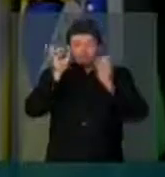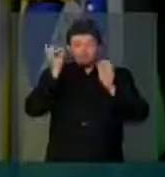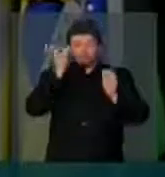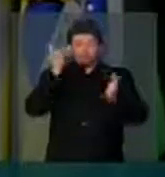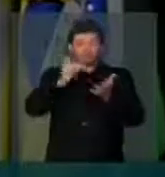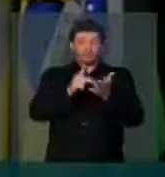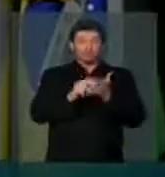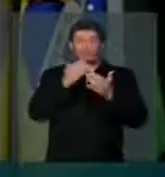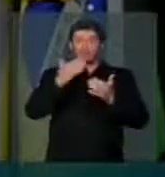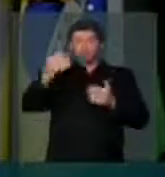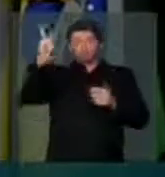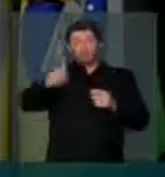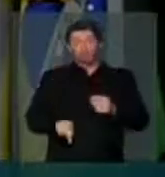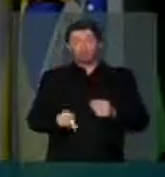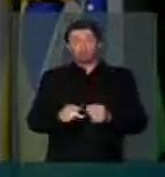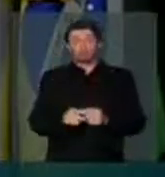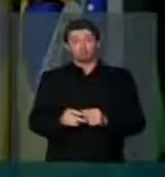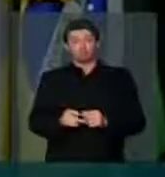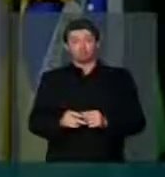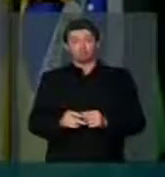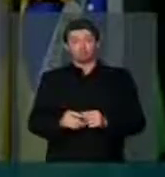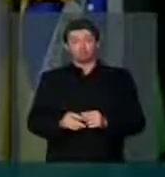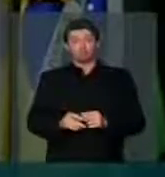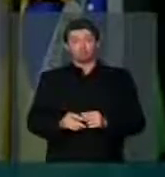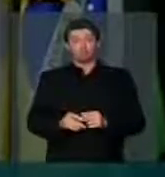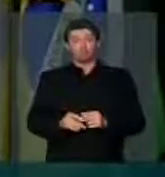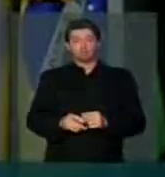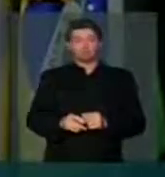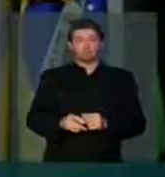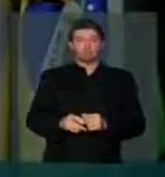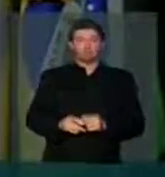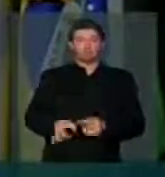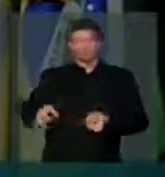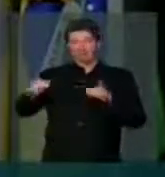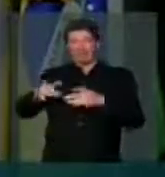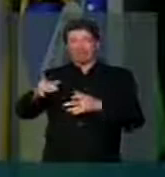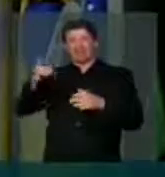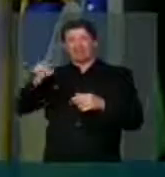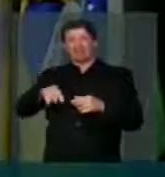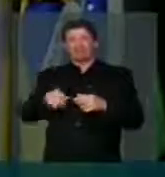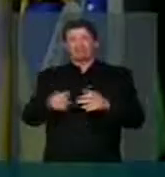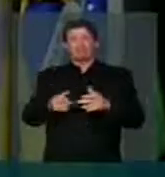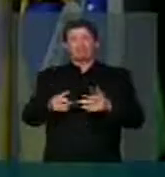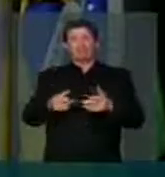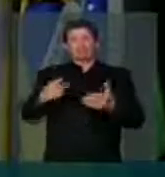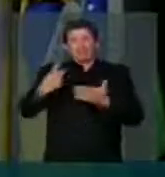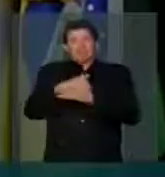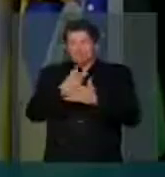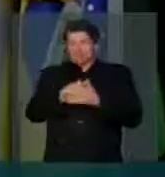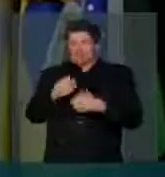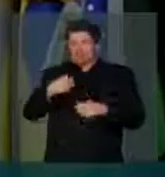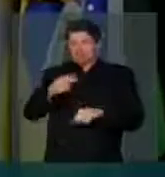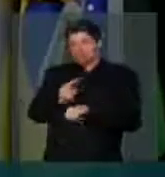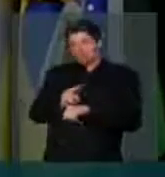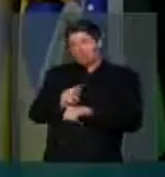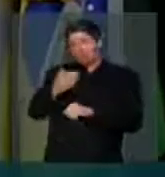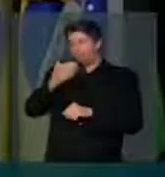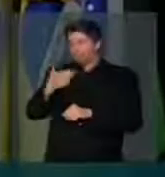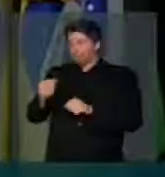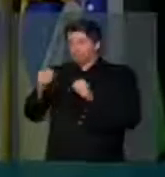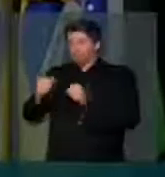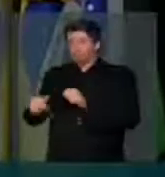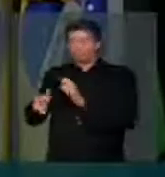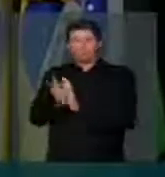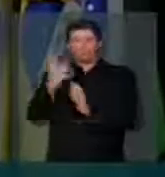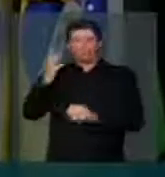com a população brasileira. Trate de abandonar seu péssimo hábito de reincidir nos seus erros em prol do projeto de poder